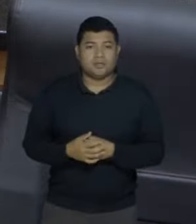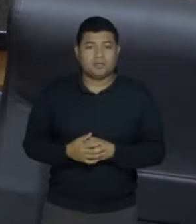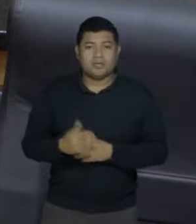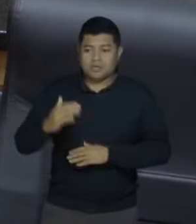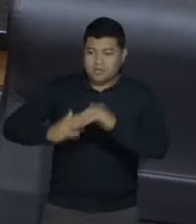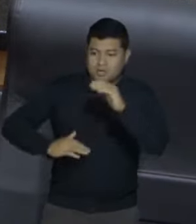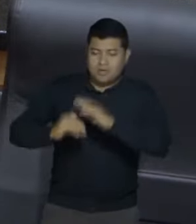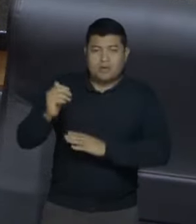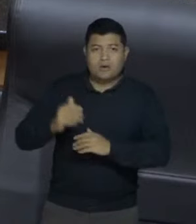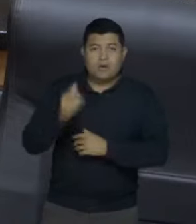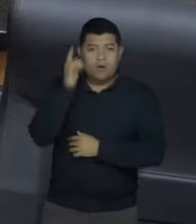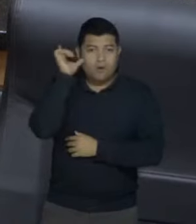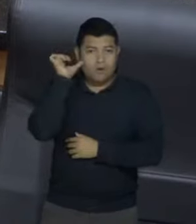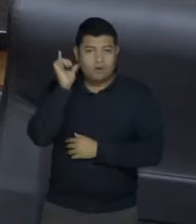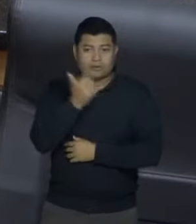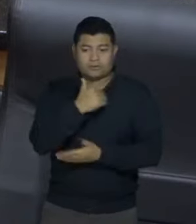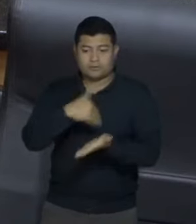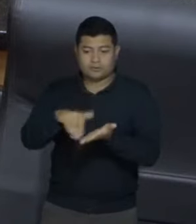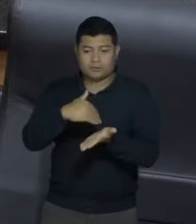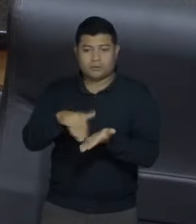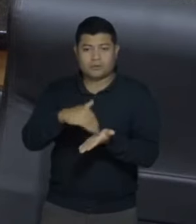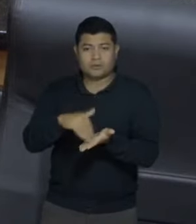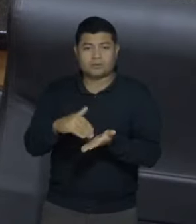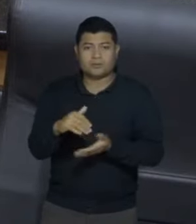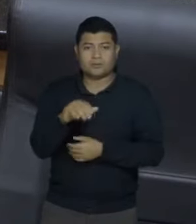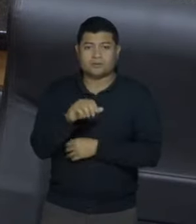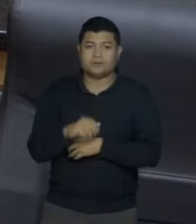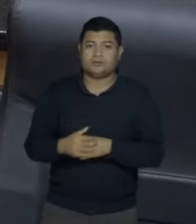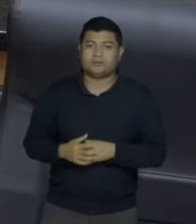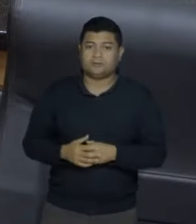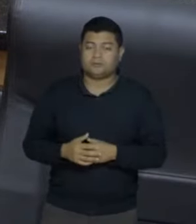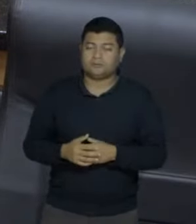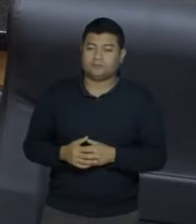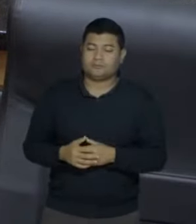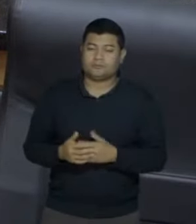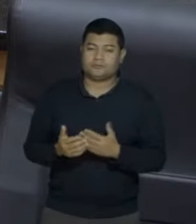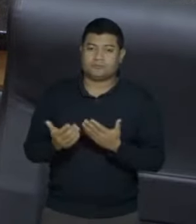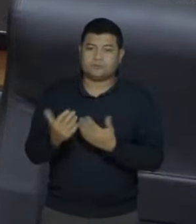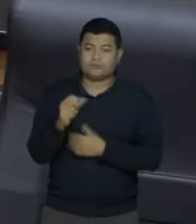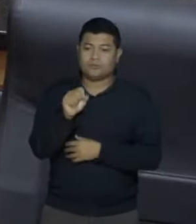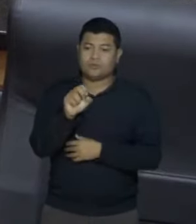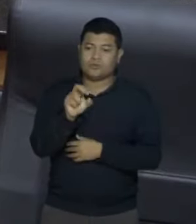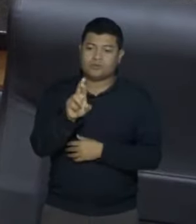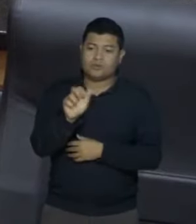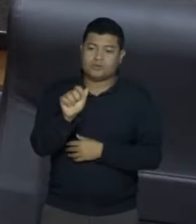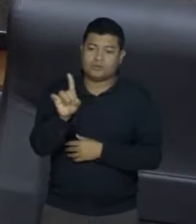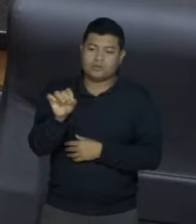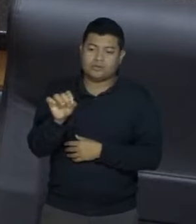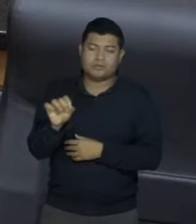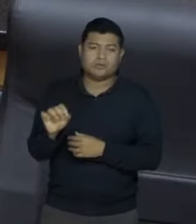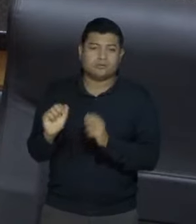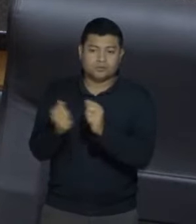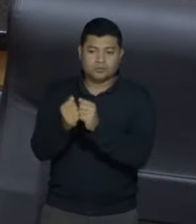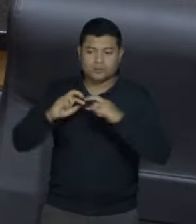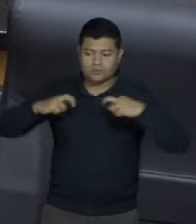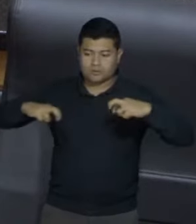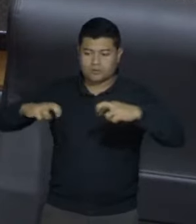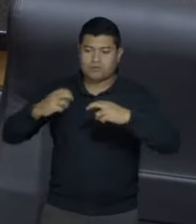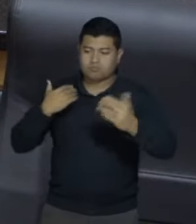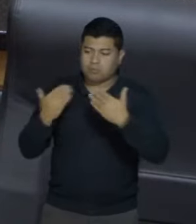ação contra o secretário sorato estava ali na reunião na bancada e falou vamos